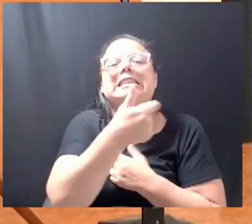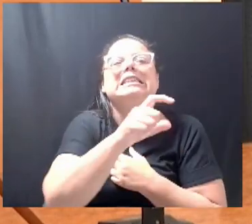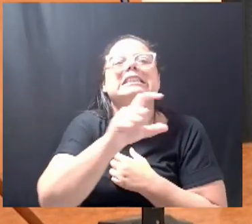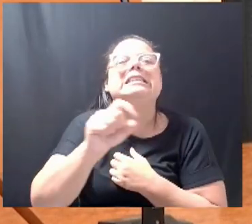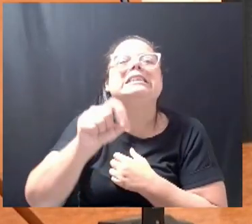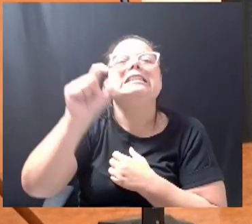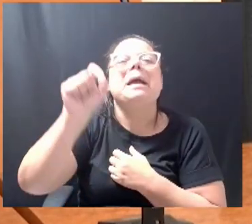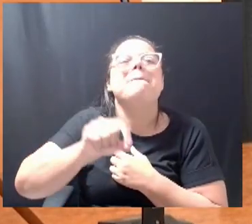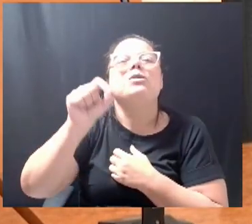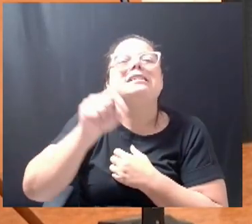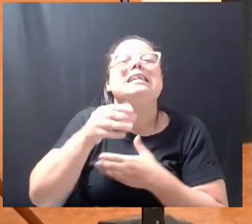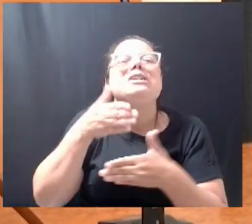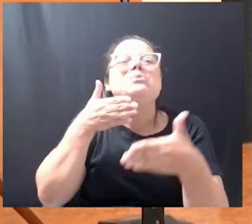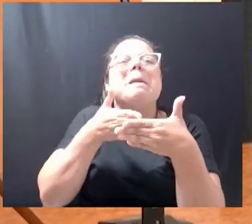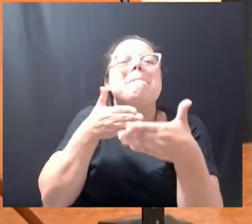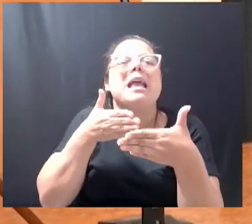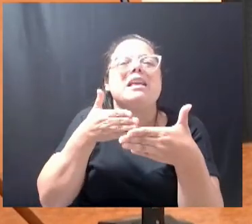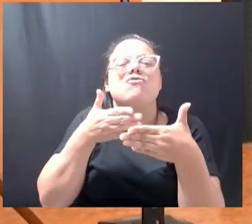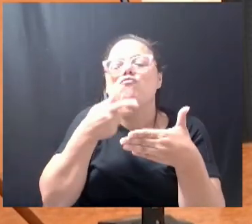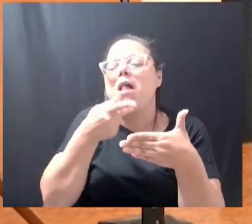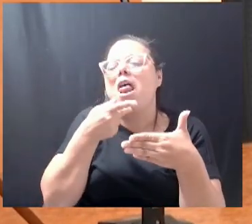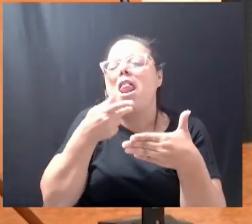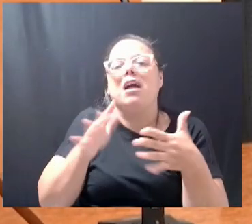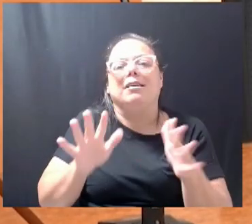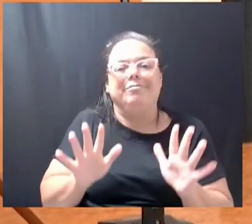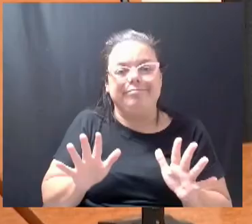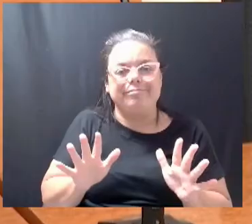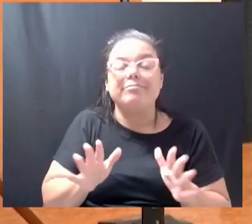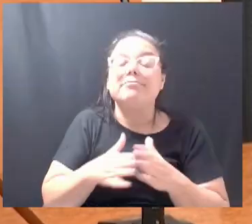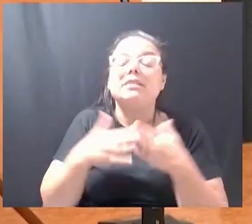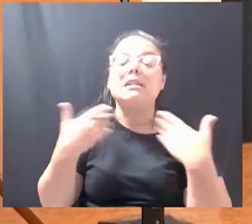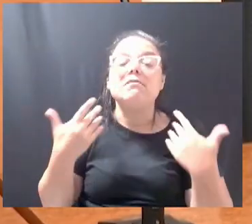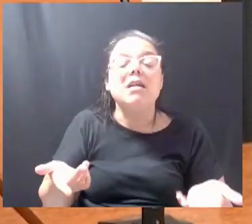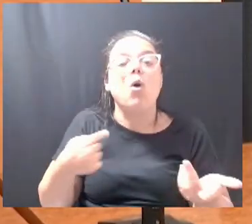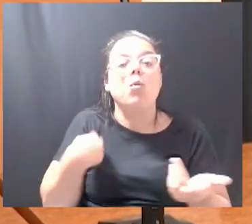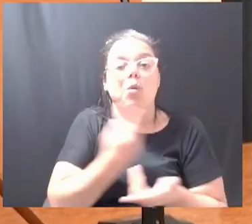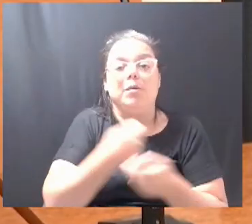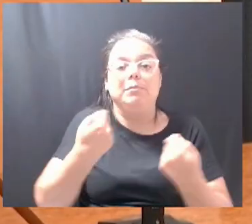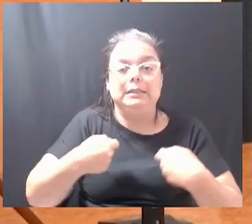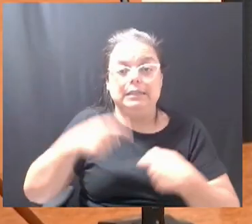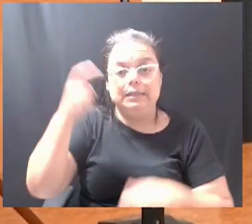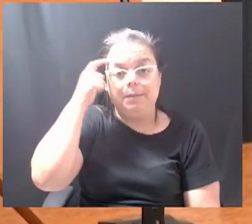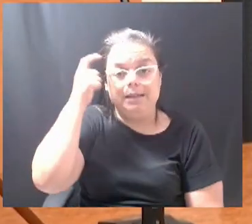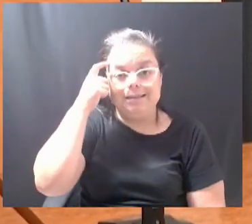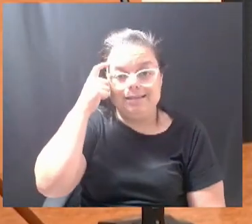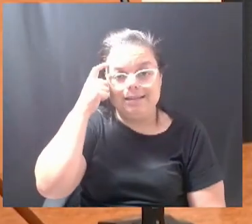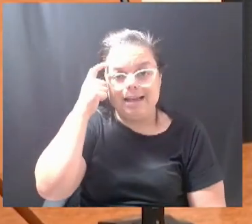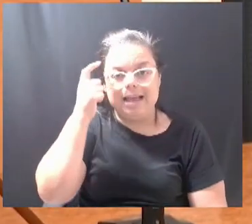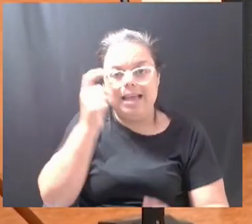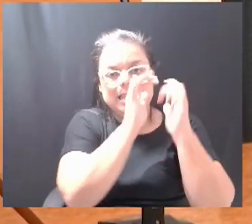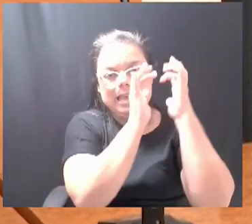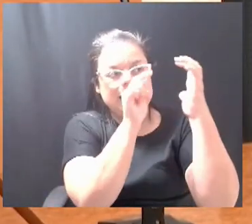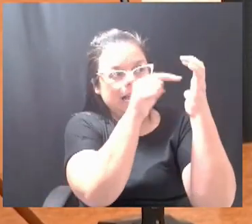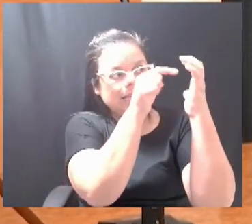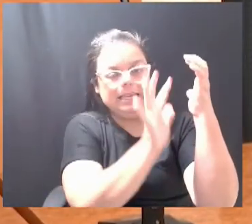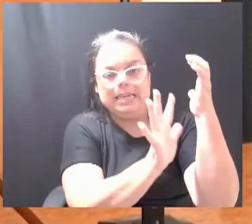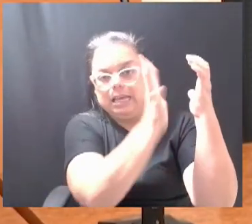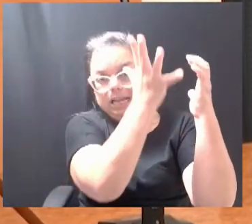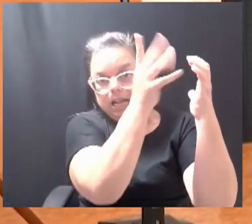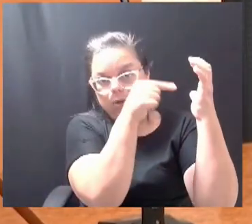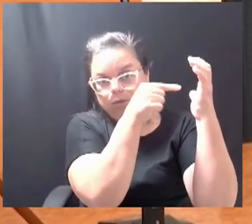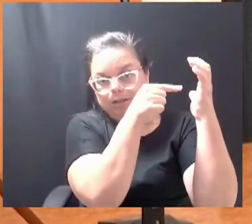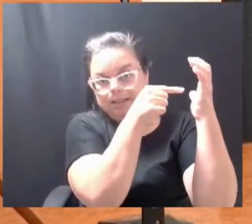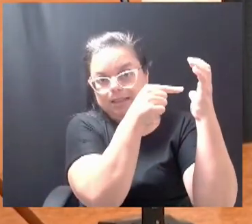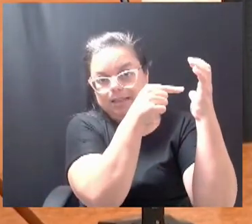fluida. Desligou, não. Então, o que a gente tem que pensar? Pensando que a gagueira acontece aqui, quando mando o som para minha